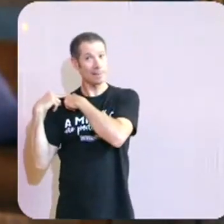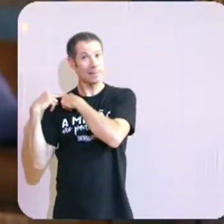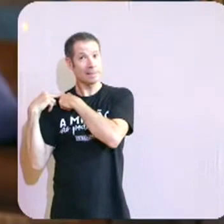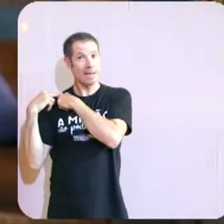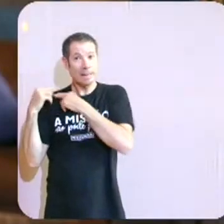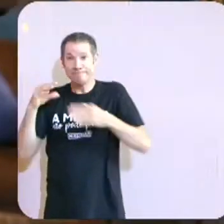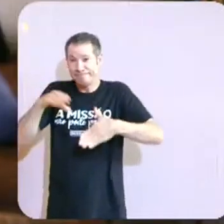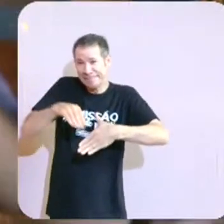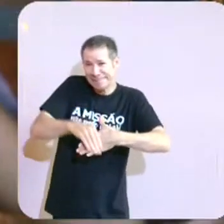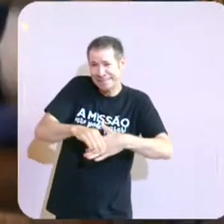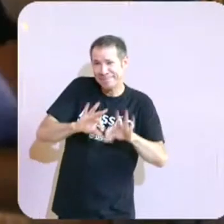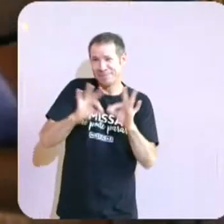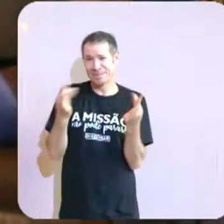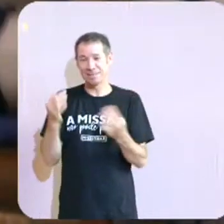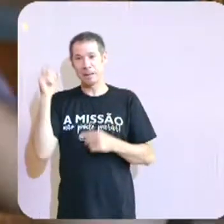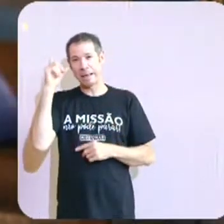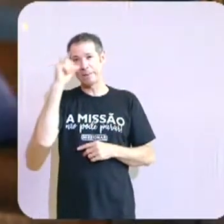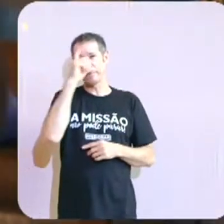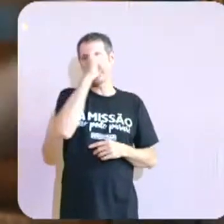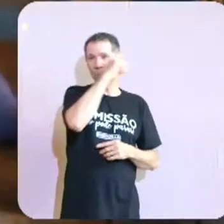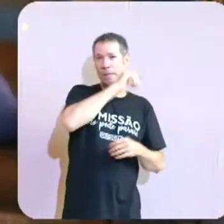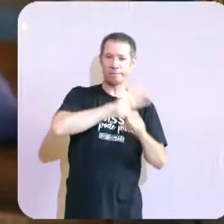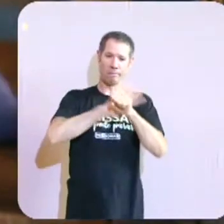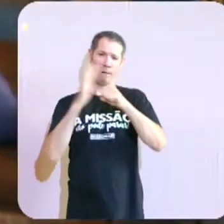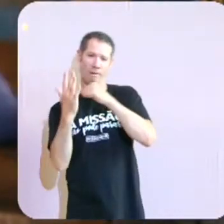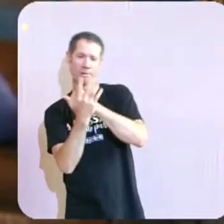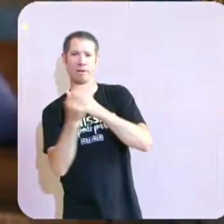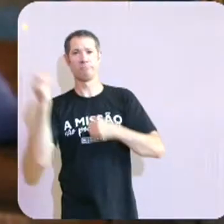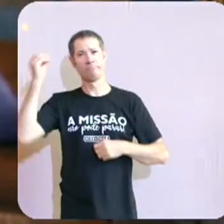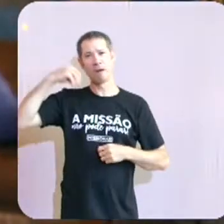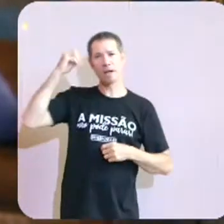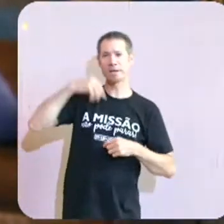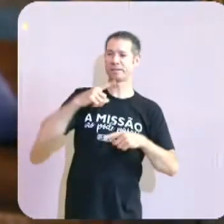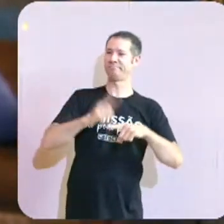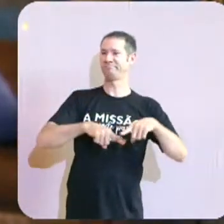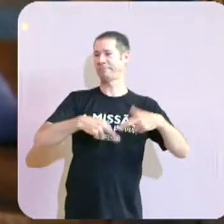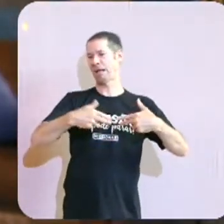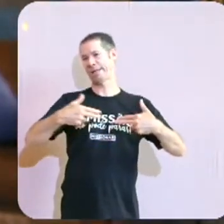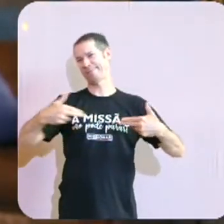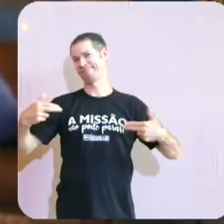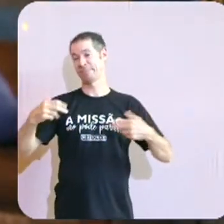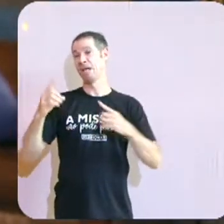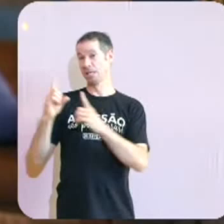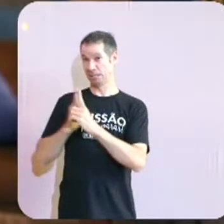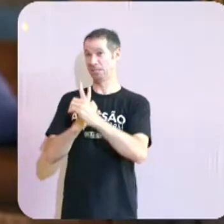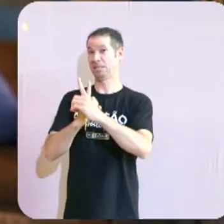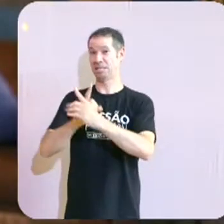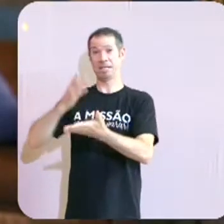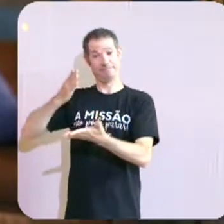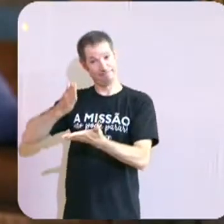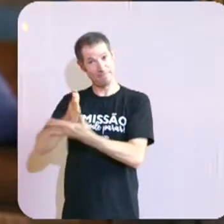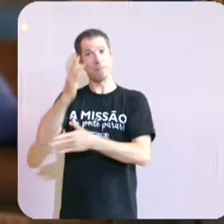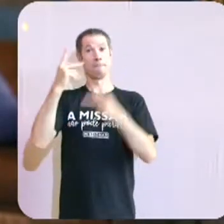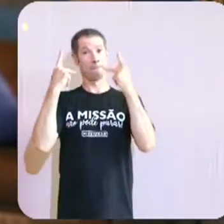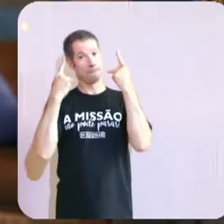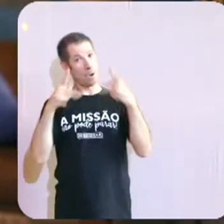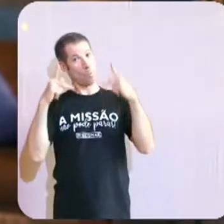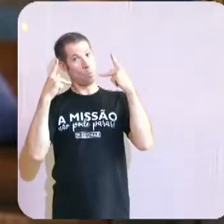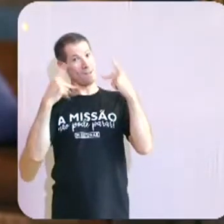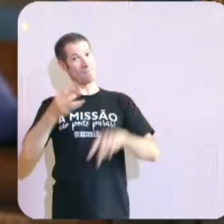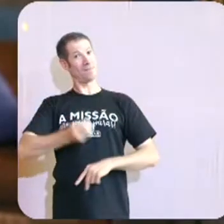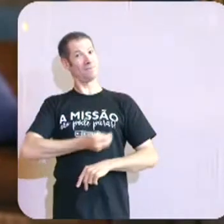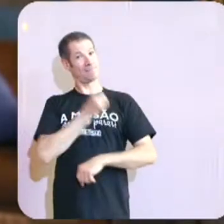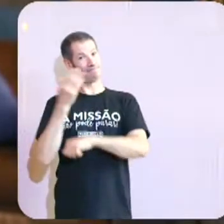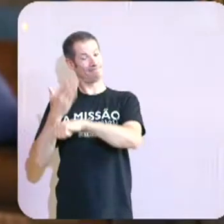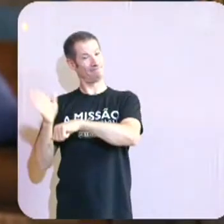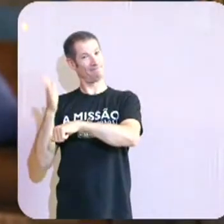a despeito das dificuldades, da pandemia, das fraquezas, o que for, para seguir adiante, proclamando e vivendo por